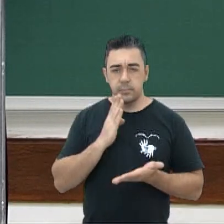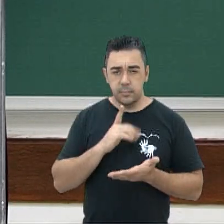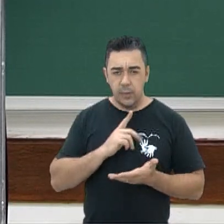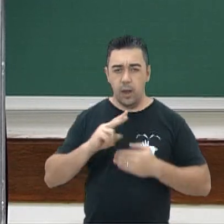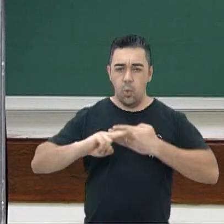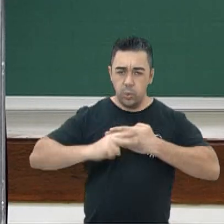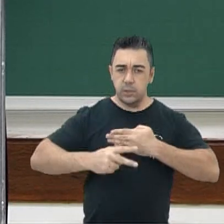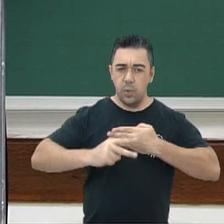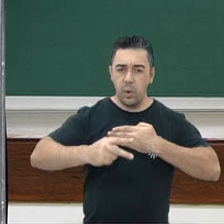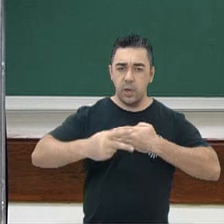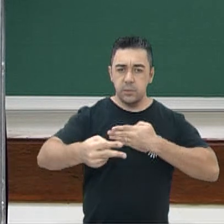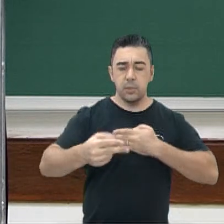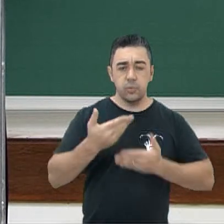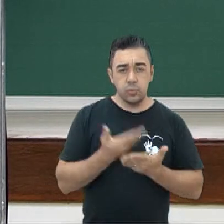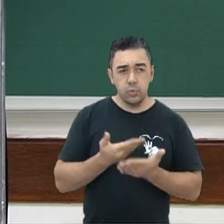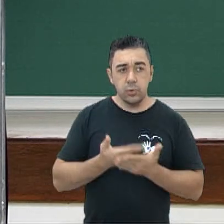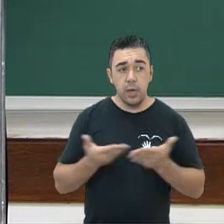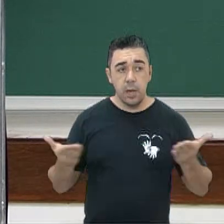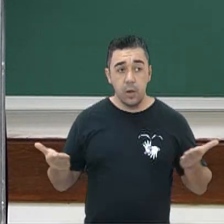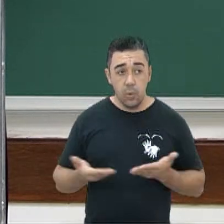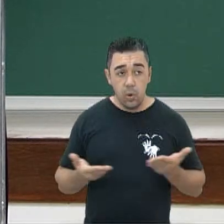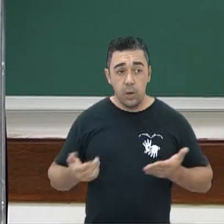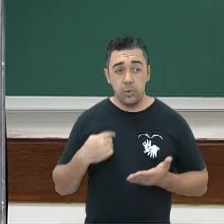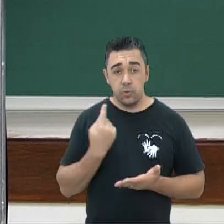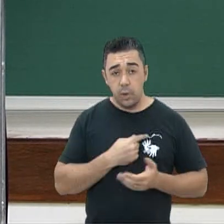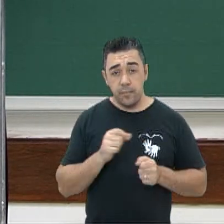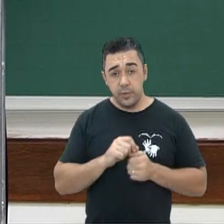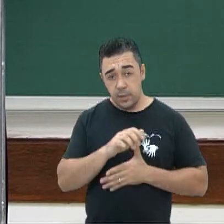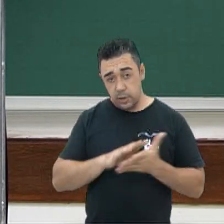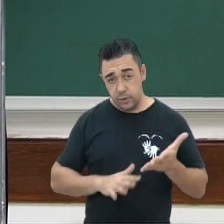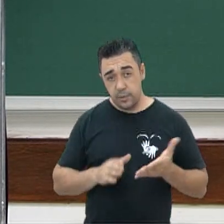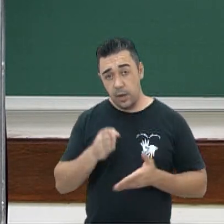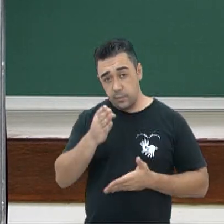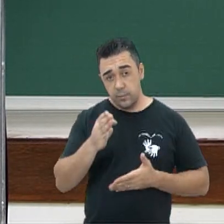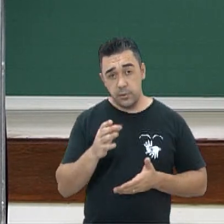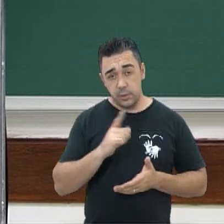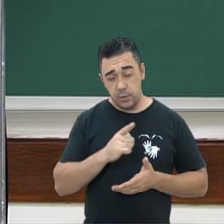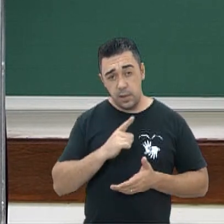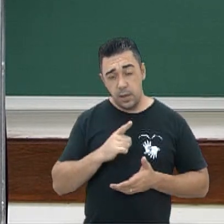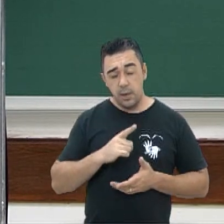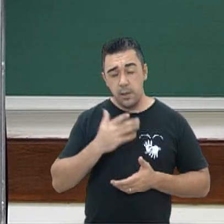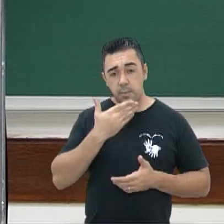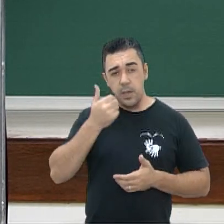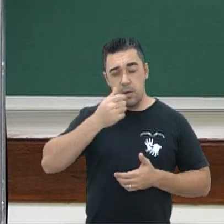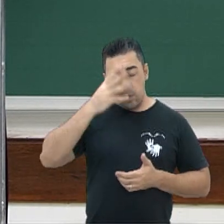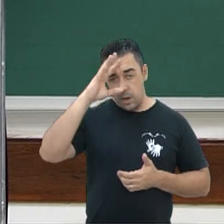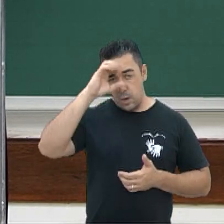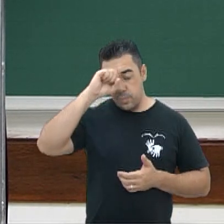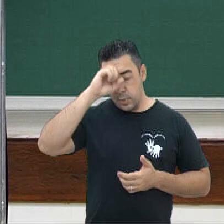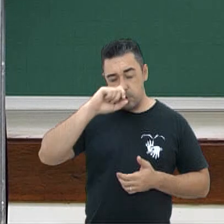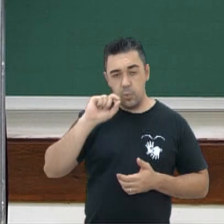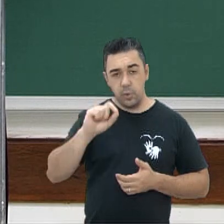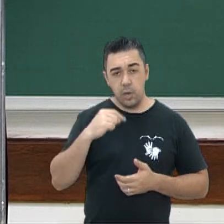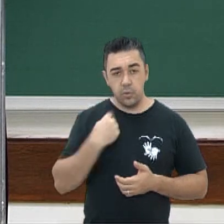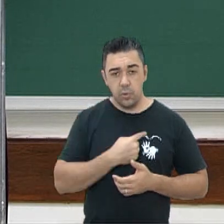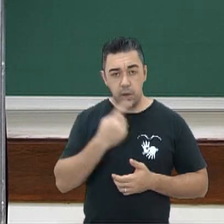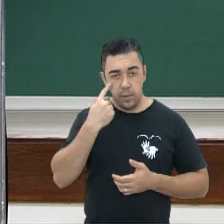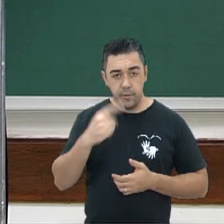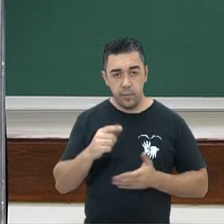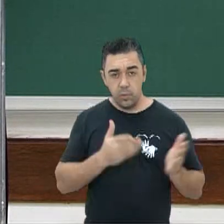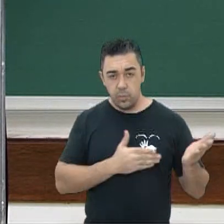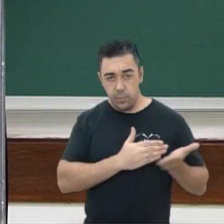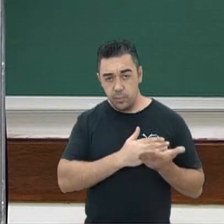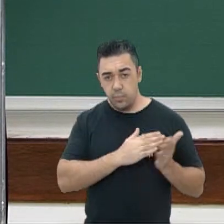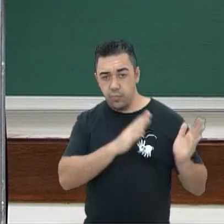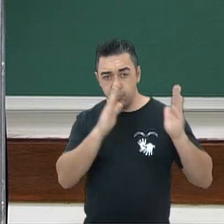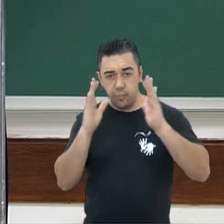outra dentro do nosso estudo. E agora a gente vai fazer algumas atividades para que vocês tenham uma noção melhor do que a gente viu hoje durante essa